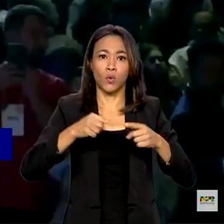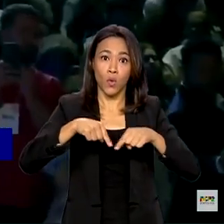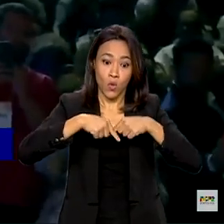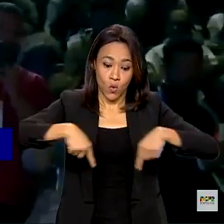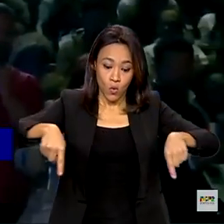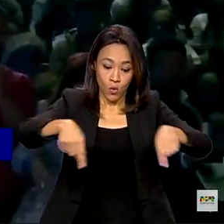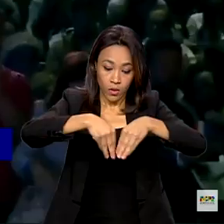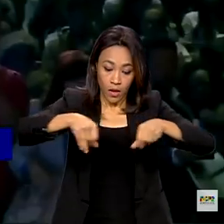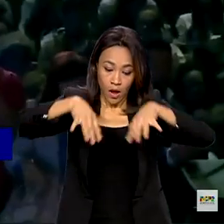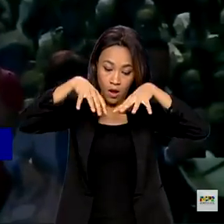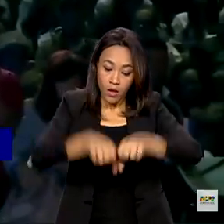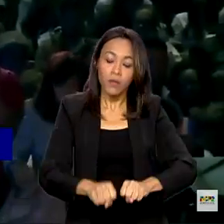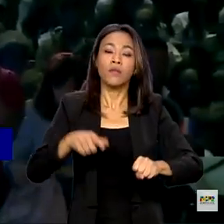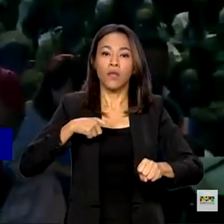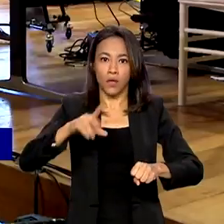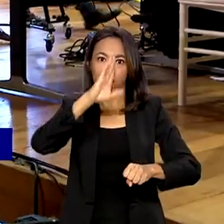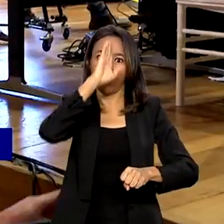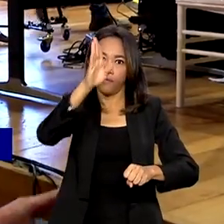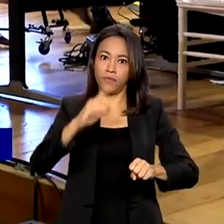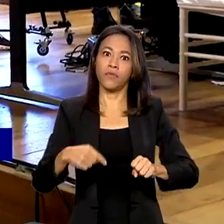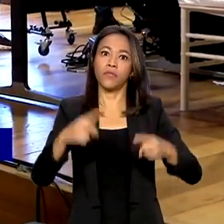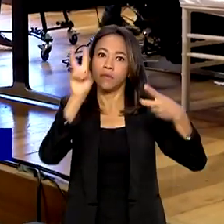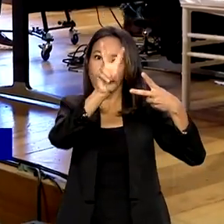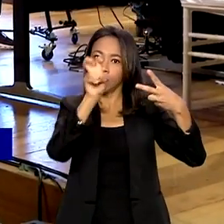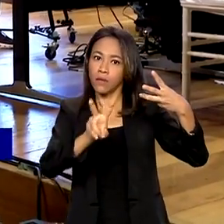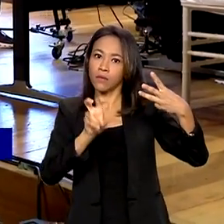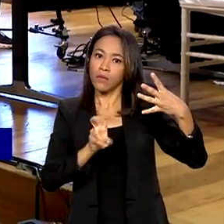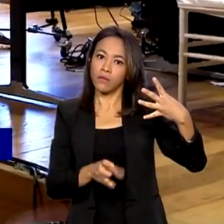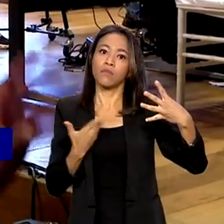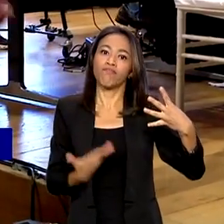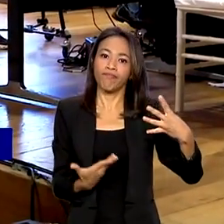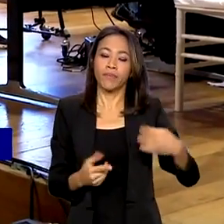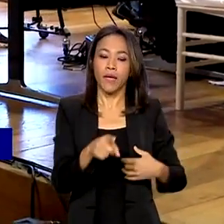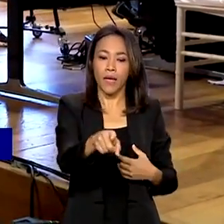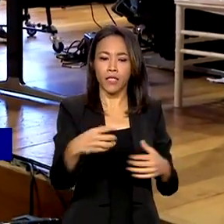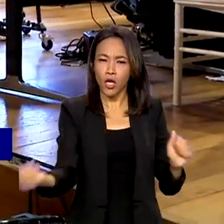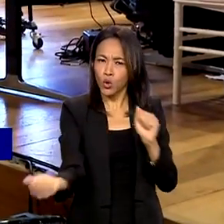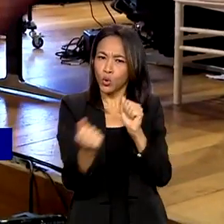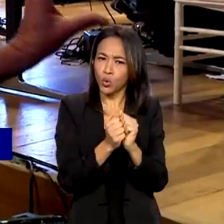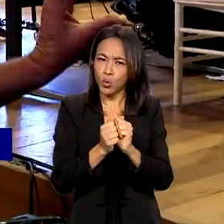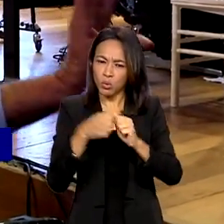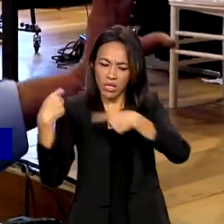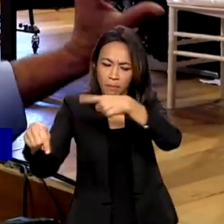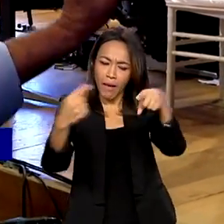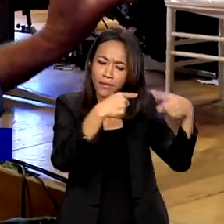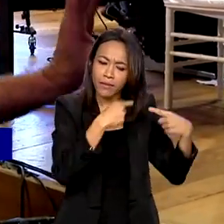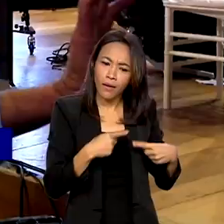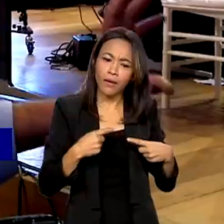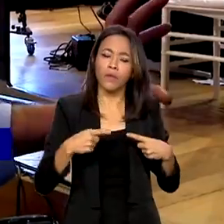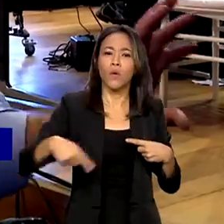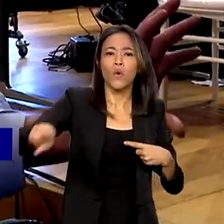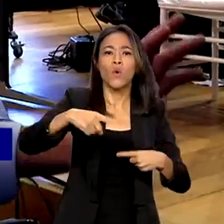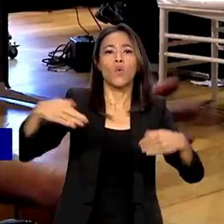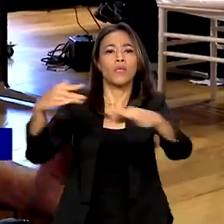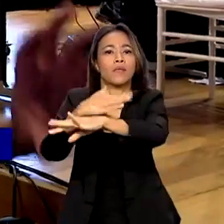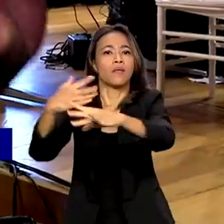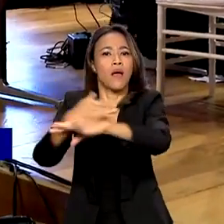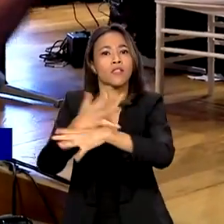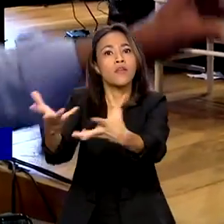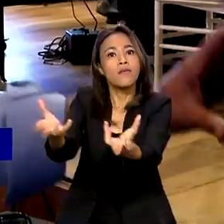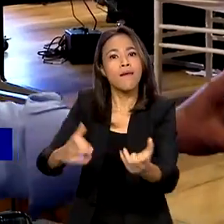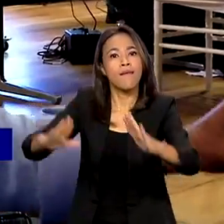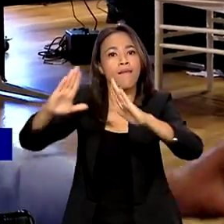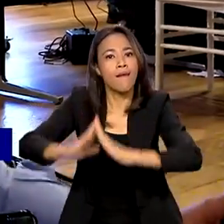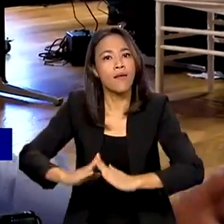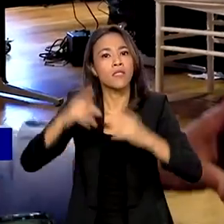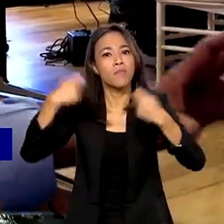agrária também tiveram destaque. Estar debatendo junto com o movimento popular urbano, que quer moradia, que precisa